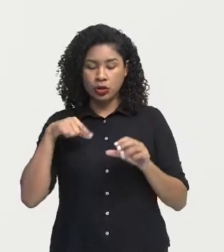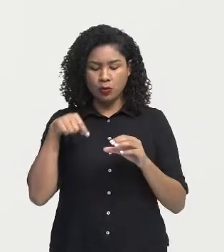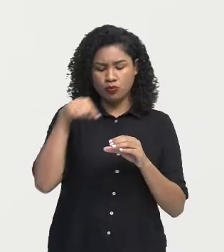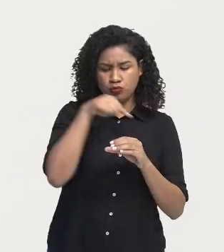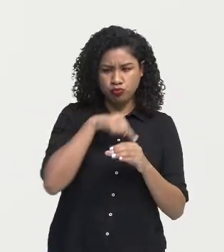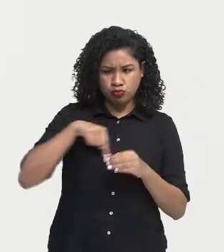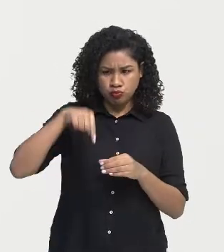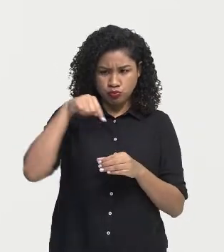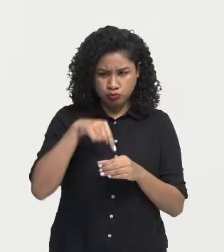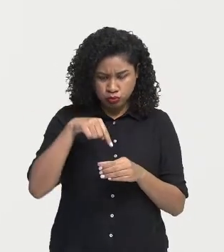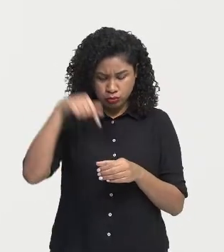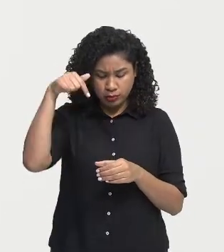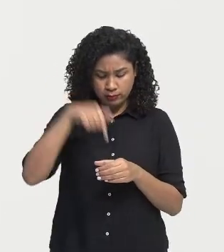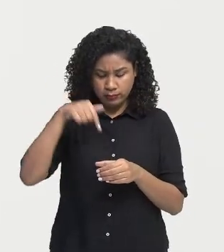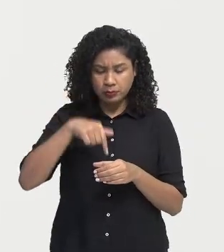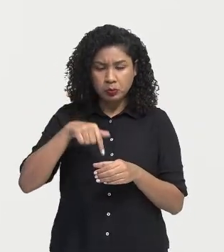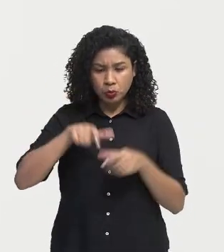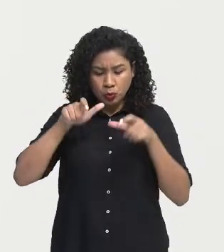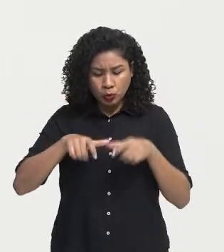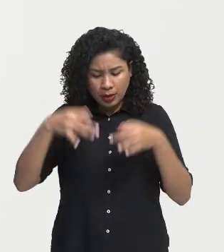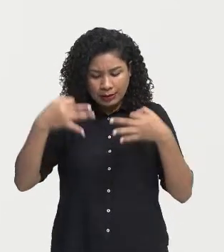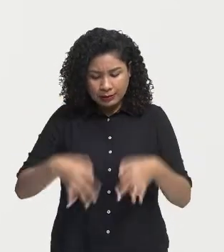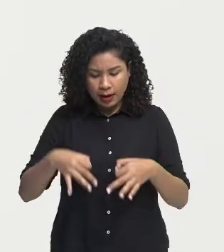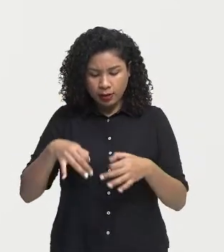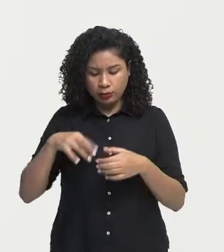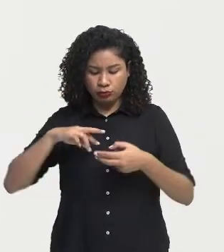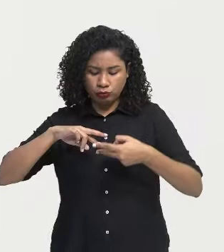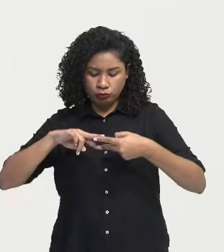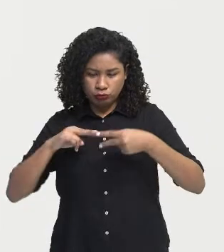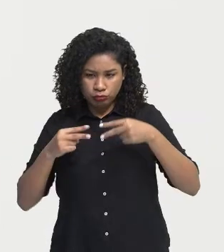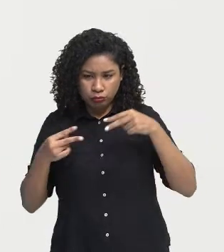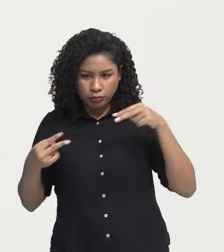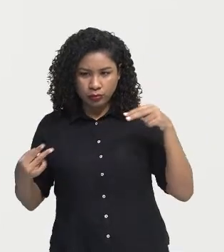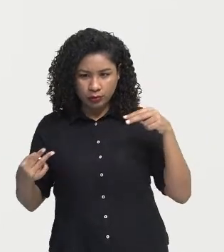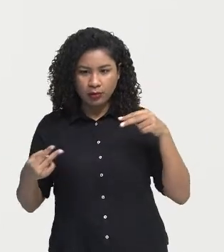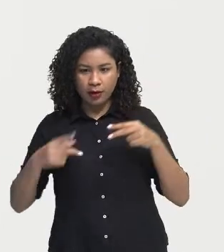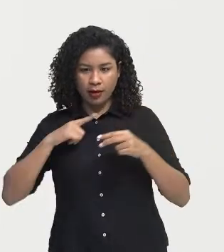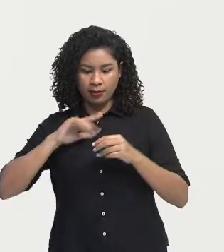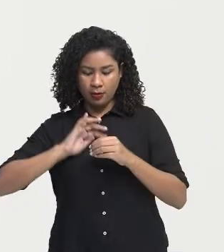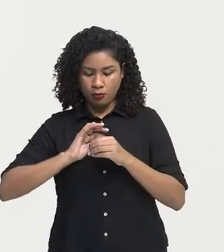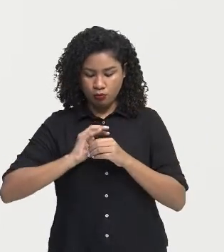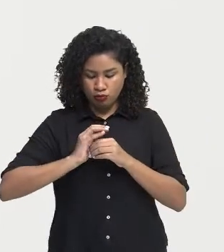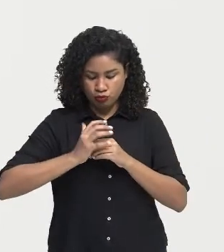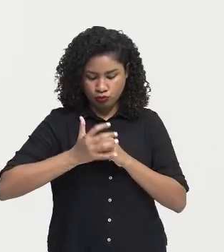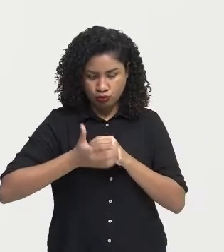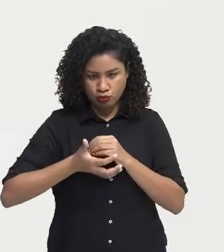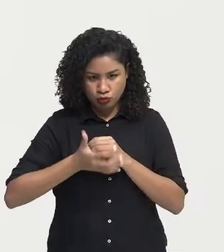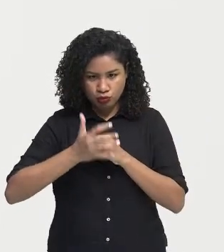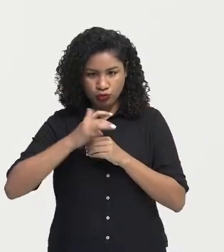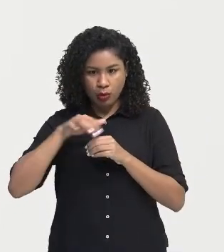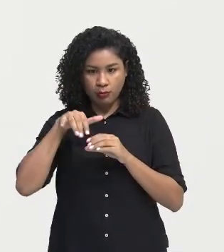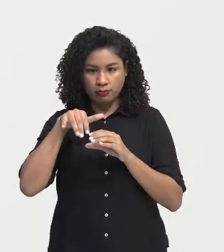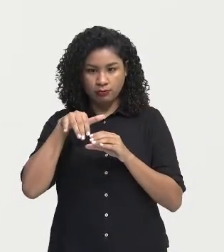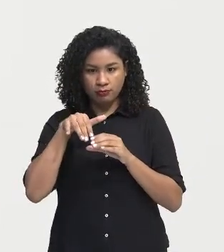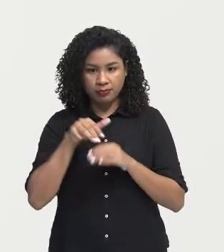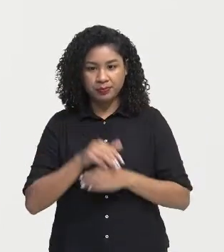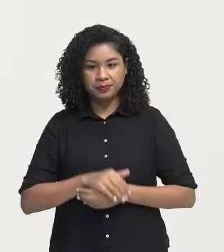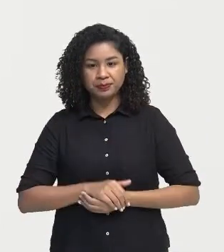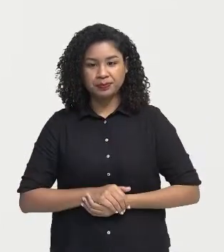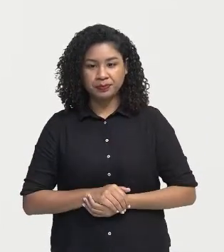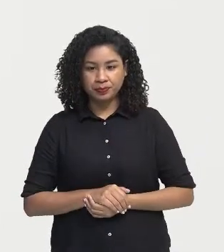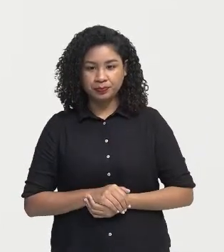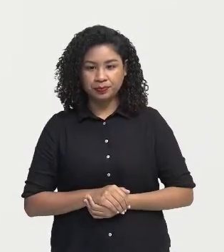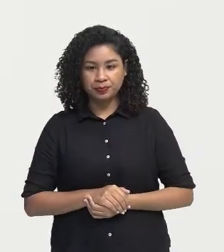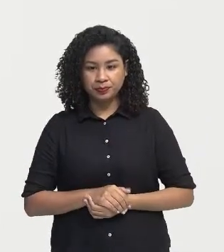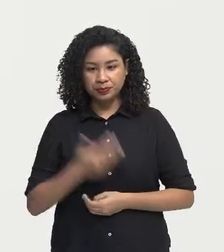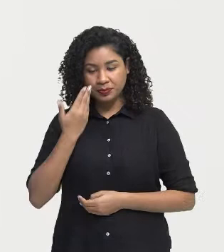genético. E entre a membrana e o núcleo, o que que eu tenho? O citoplasma. Aqui, ó, nessa